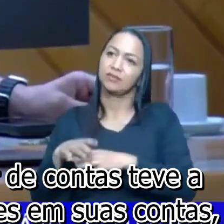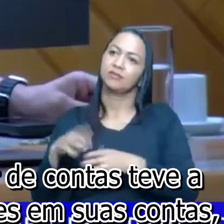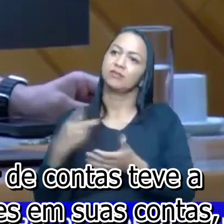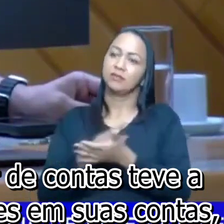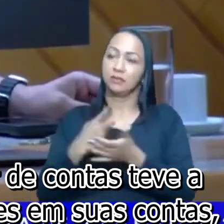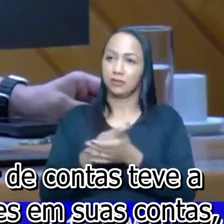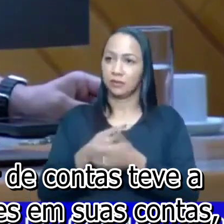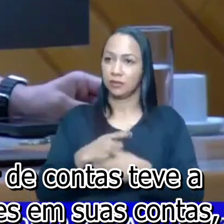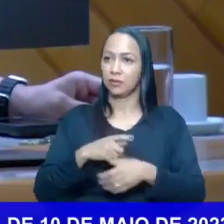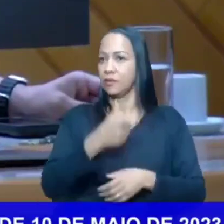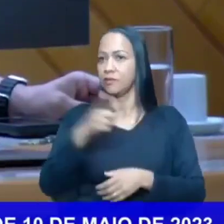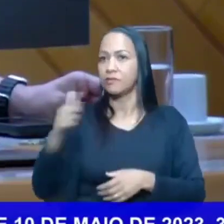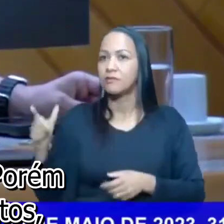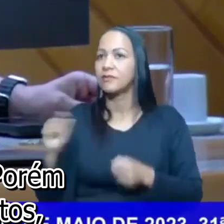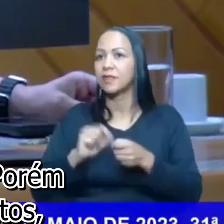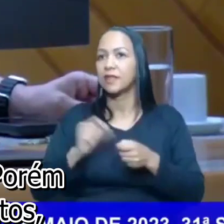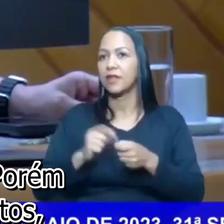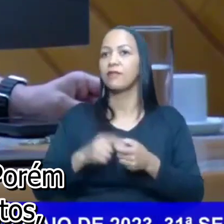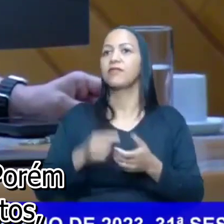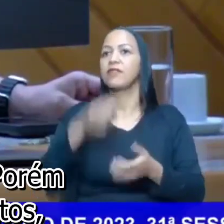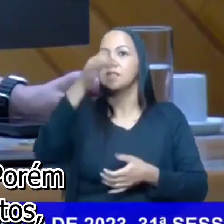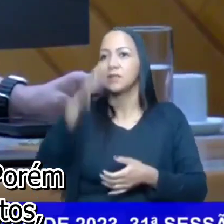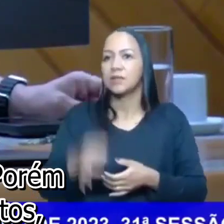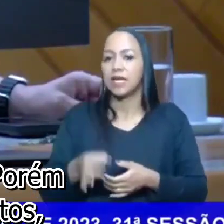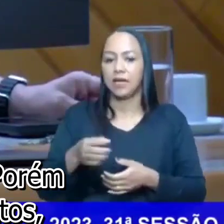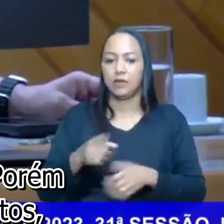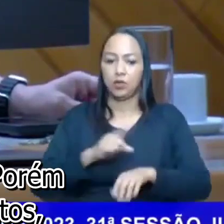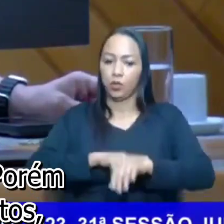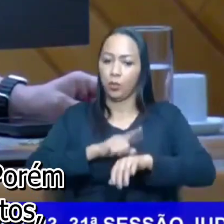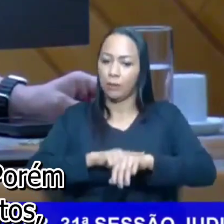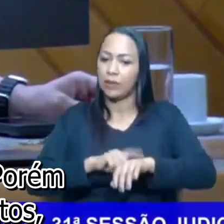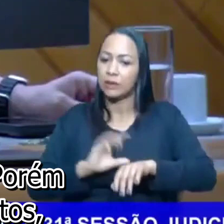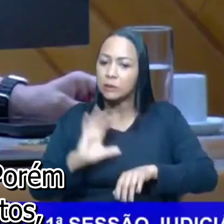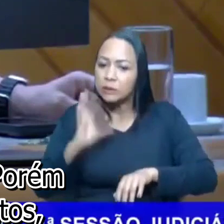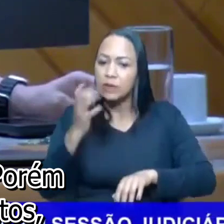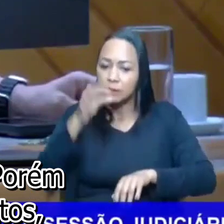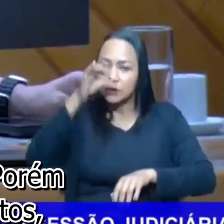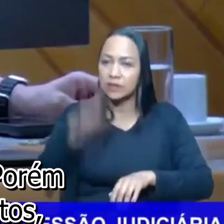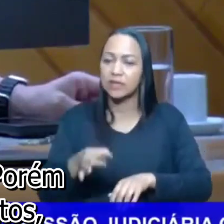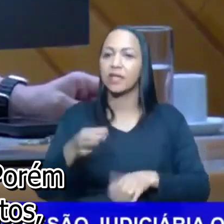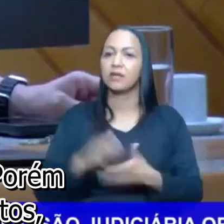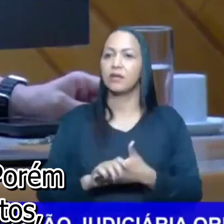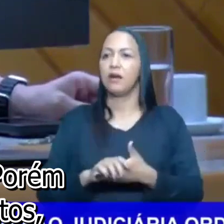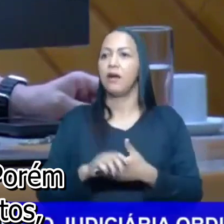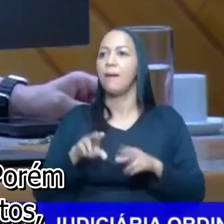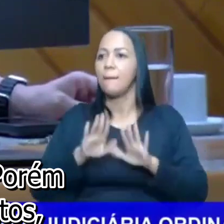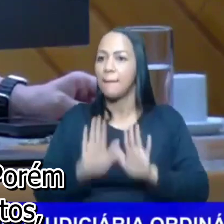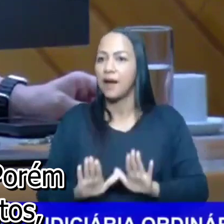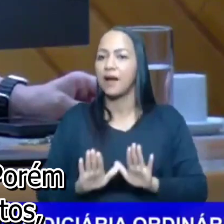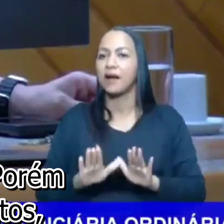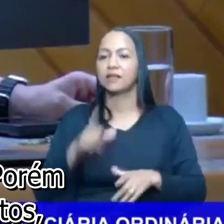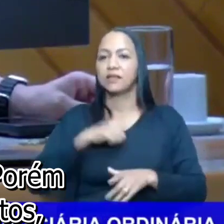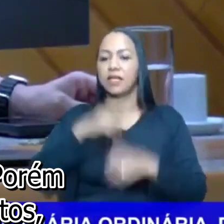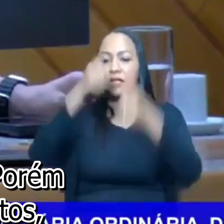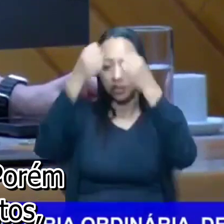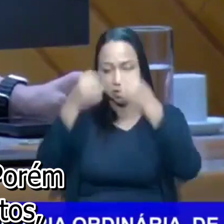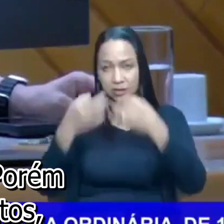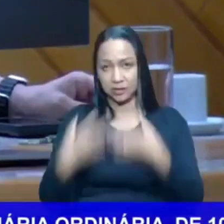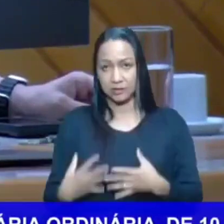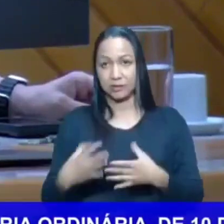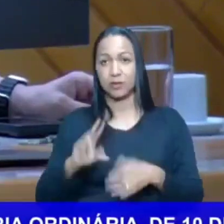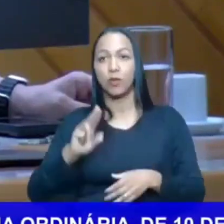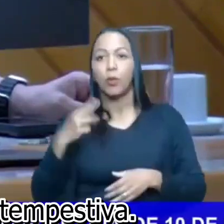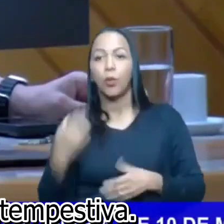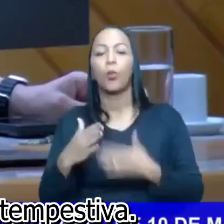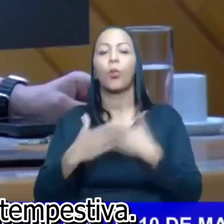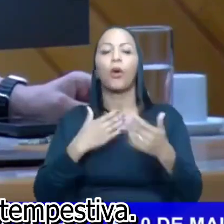suas contas e não fez adequada e oportunamente. Porém, procede à apresentação de esclarecimentos ou